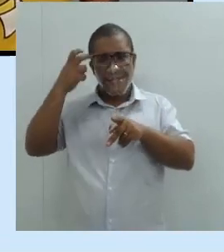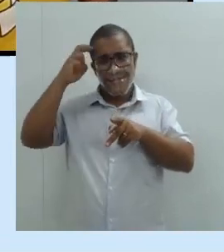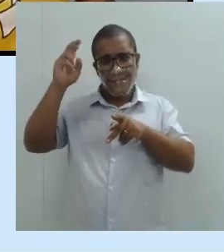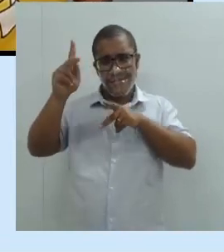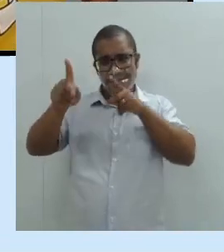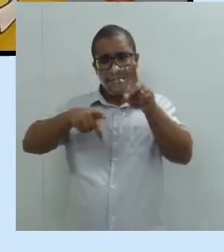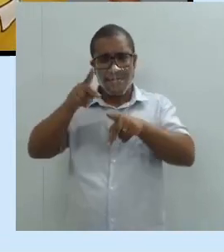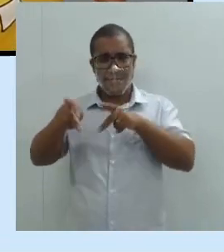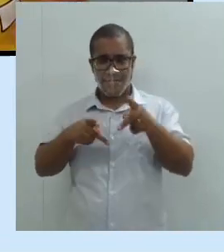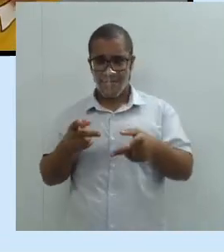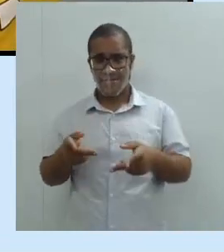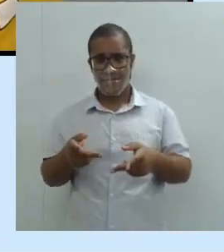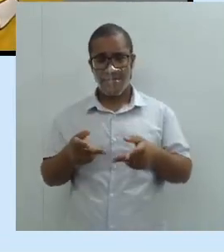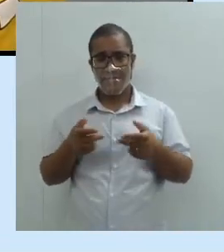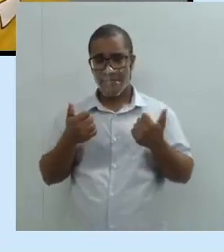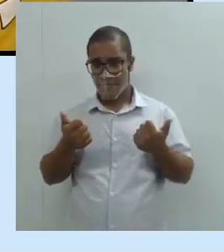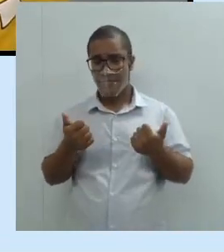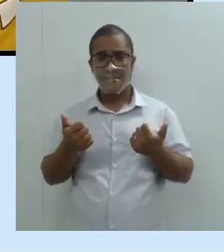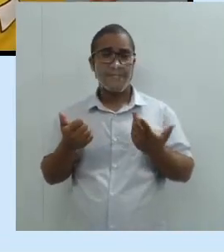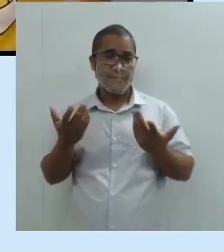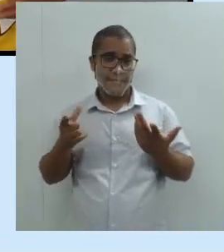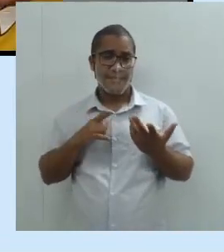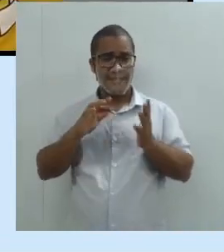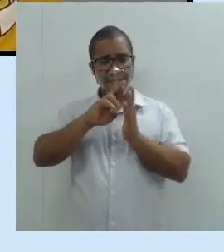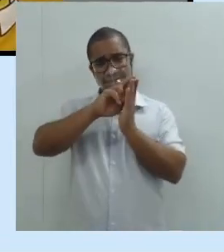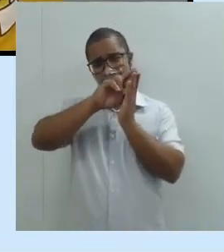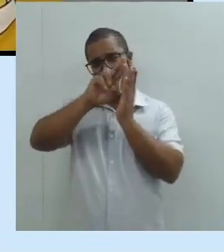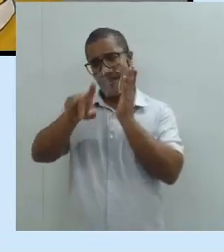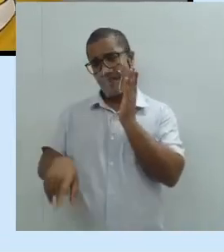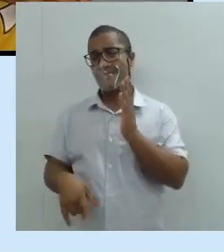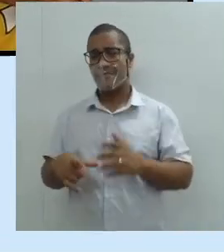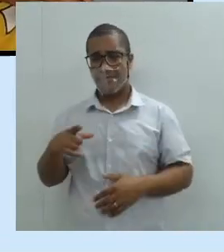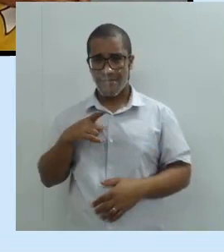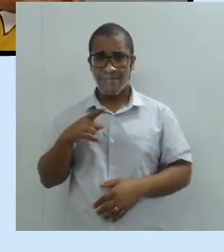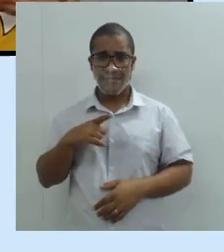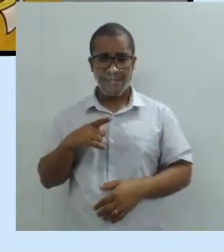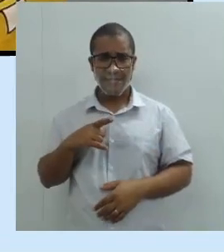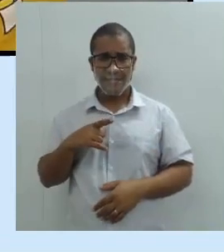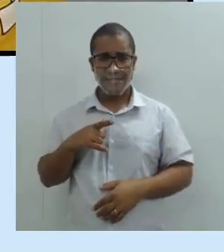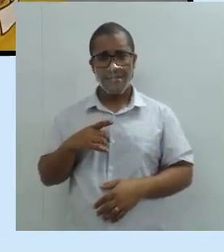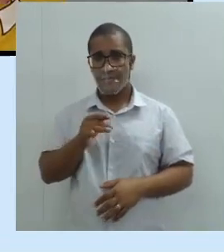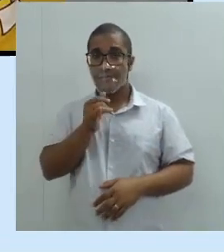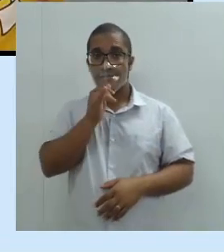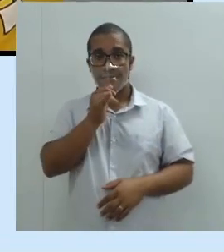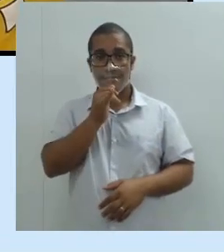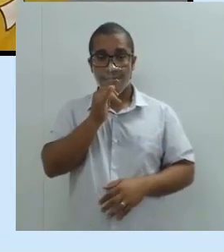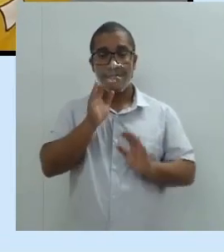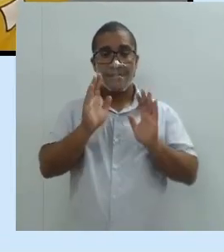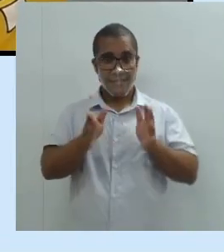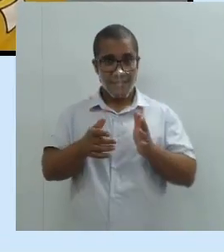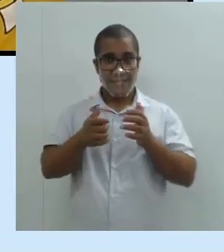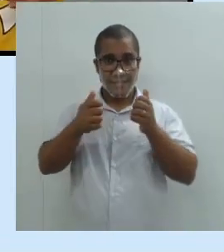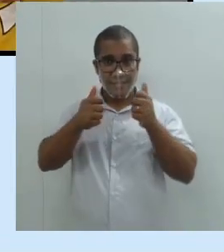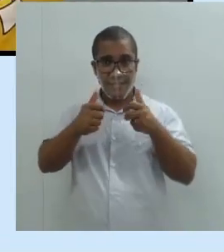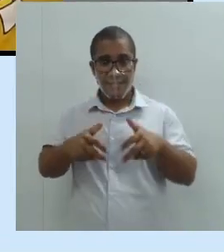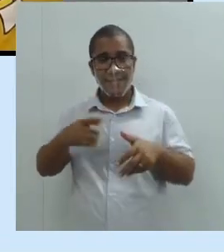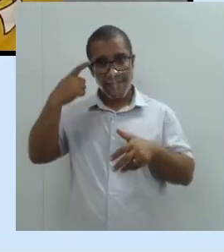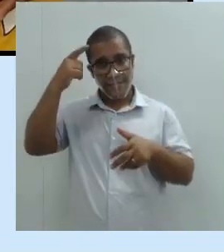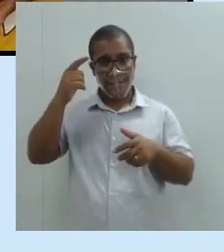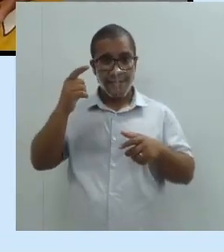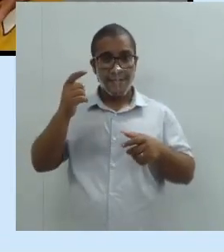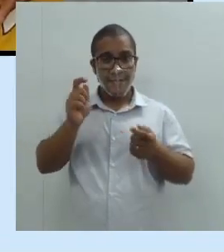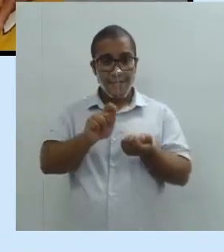popular, não é? Então a gente tem várias culturas populares que são imaterial. Exemplo disso que eu falei lá atrás foi o